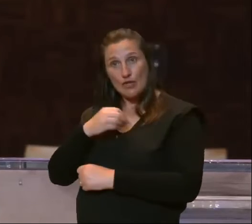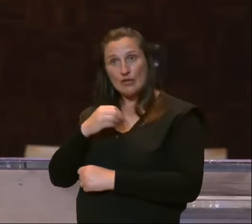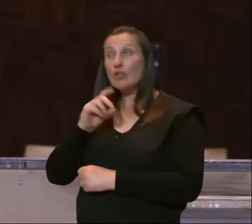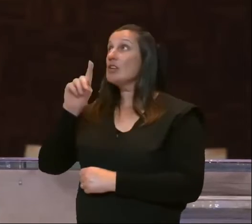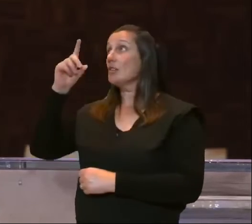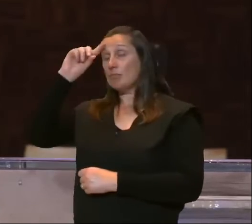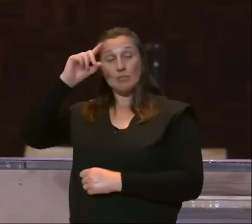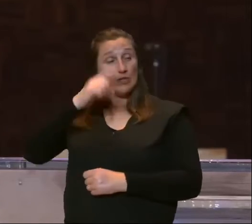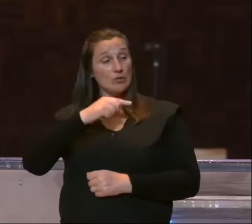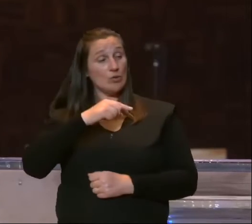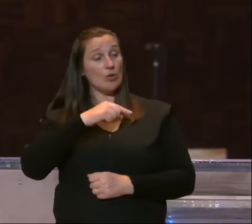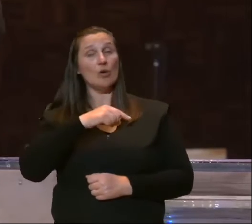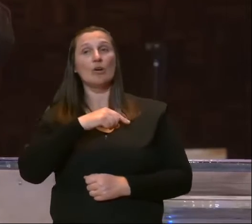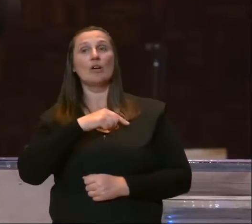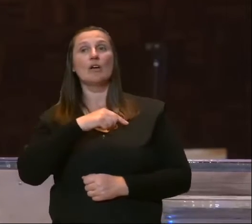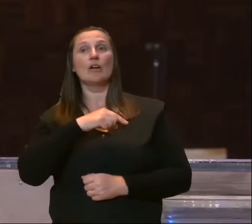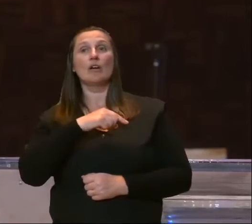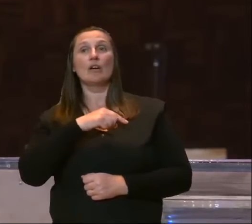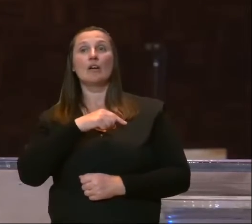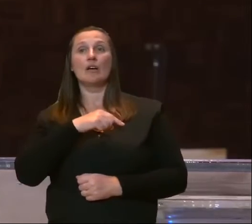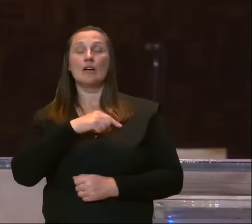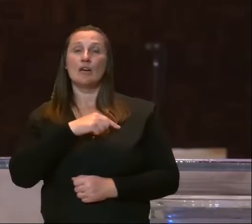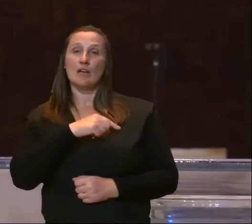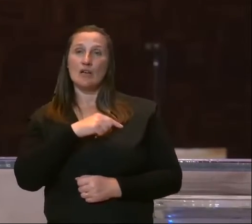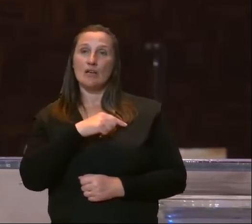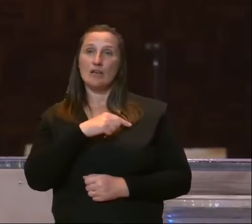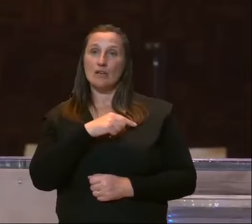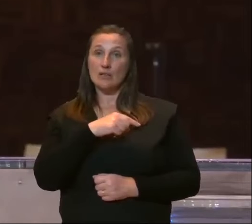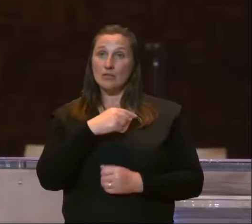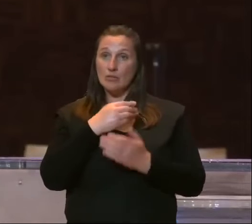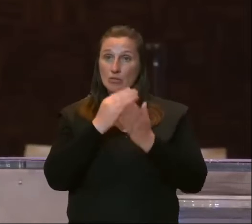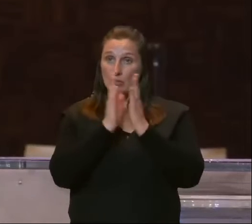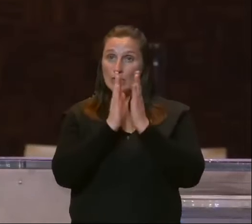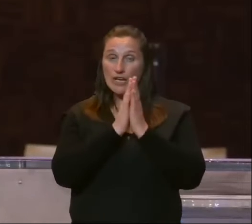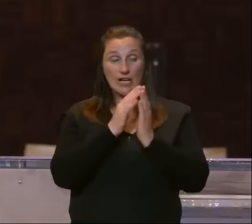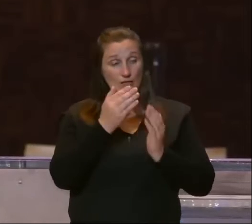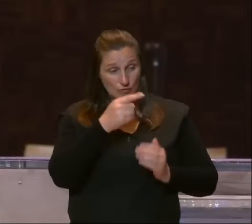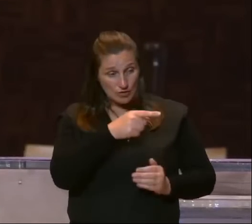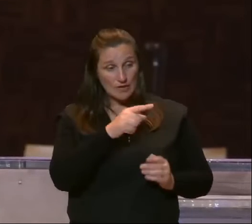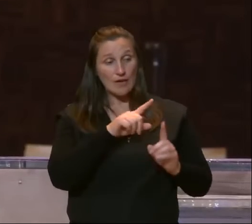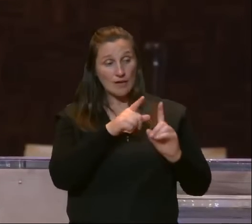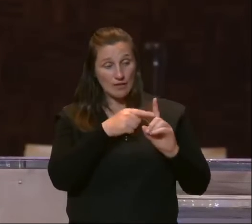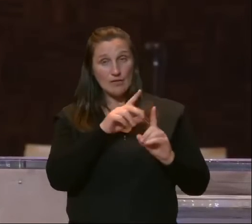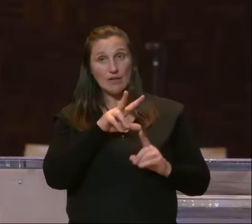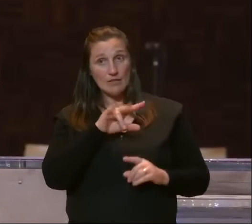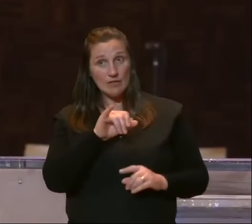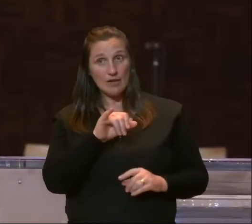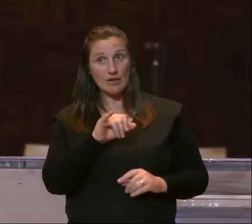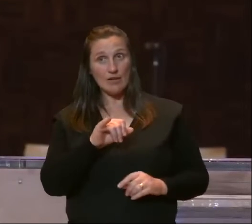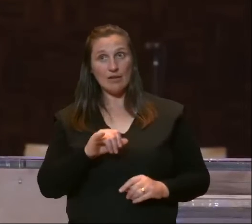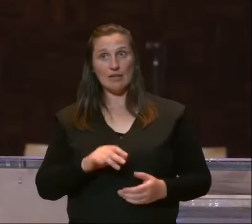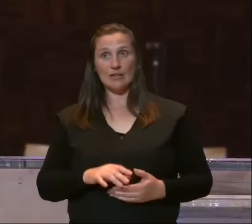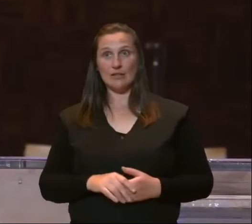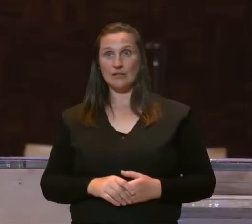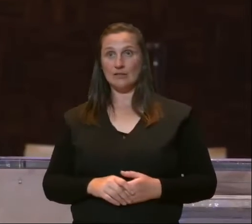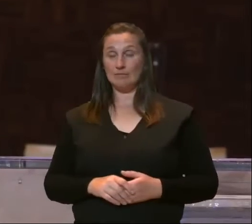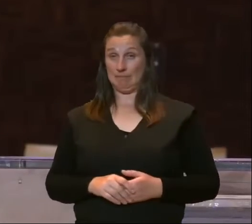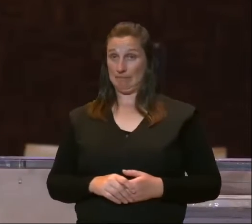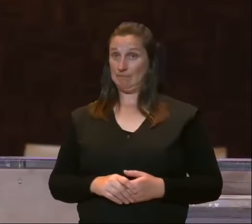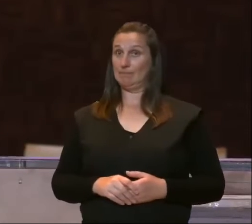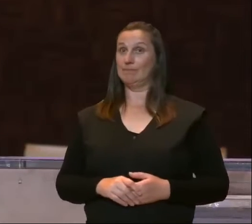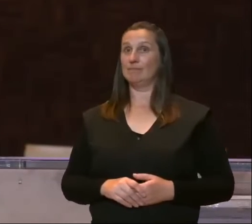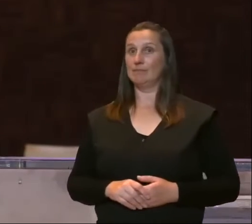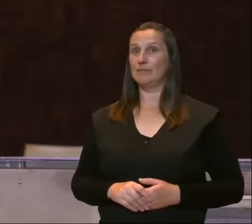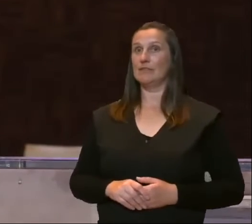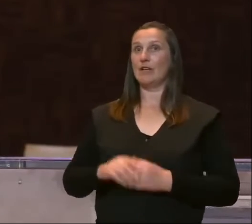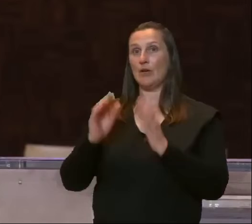por vocês e dizer que esse tempo chegou agora. Eles começaram a chorar. Aí eu olhei e falei, Deus não dá sinais, meu irmão. Eles